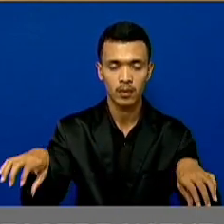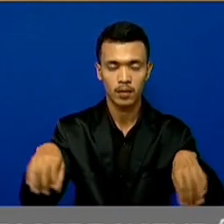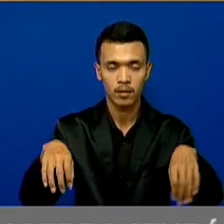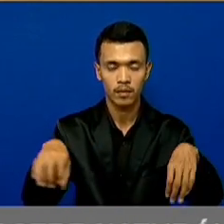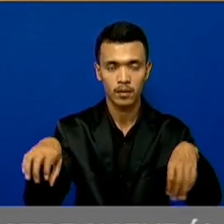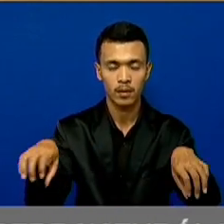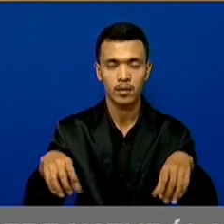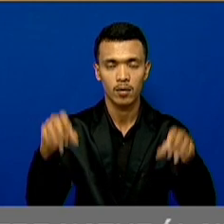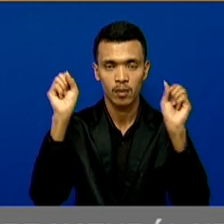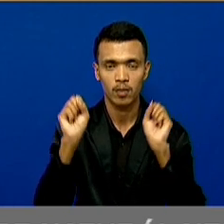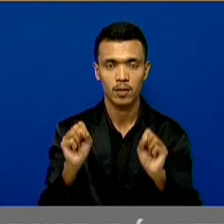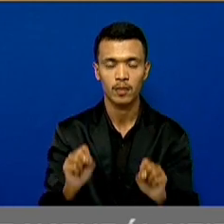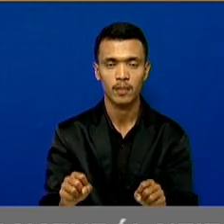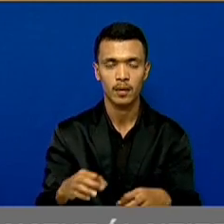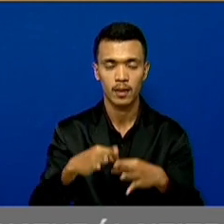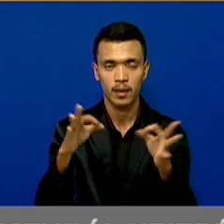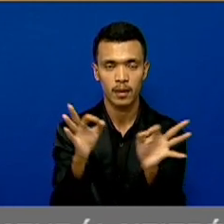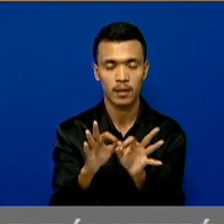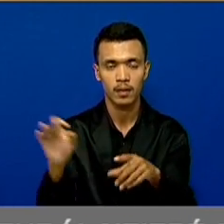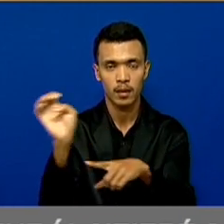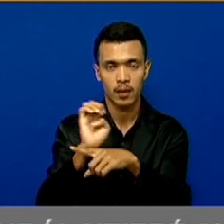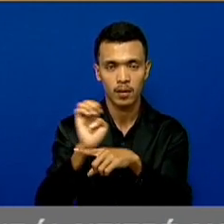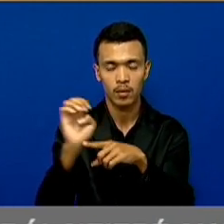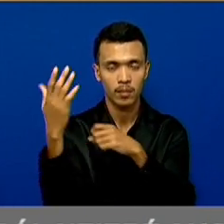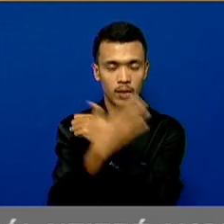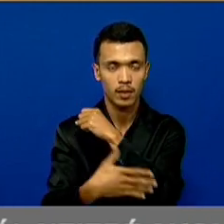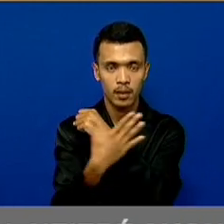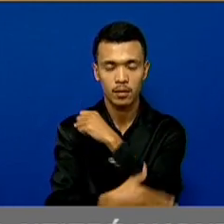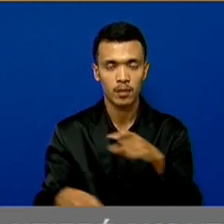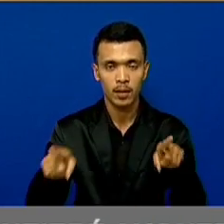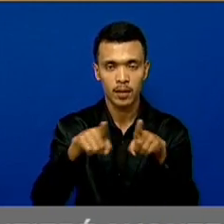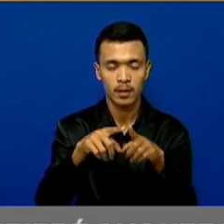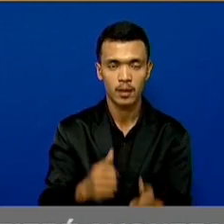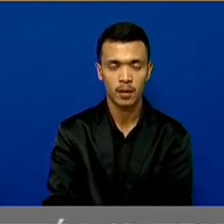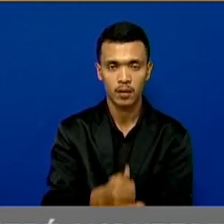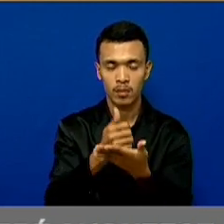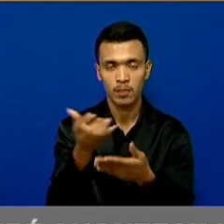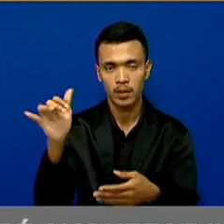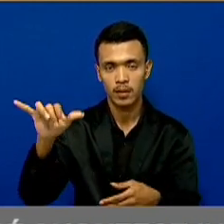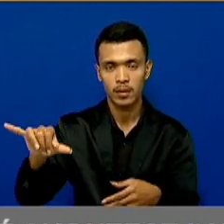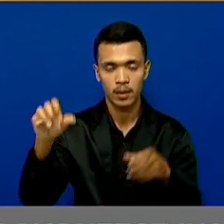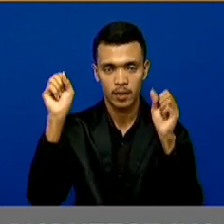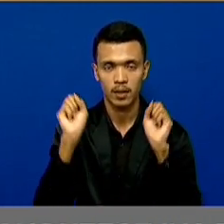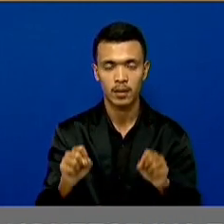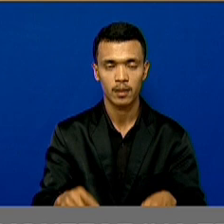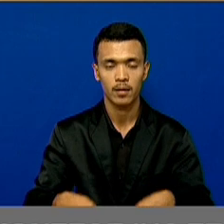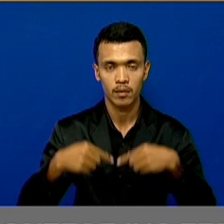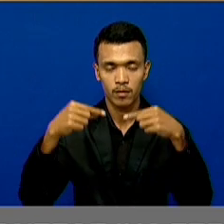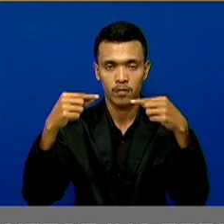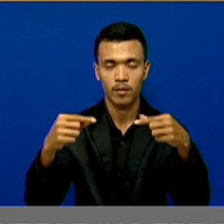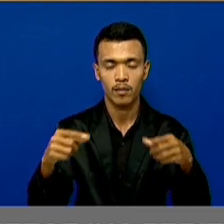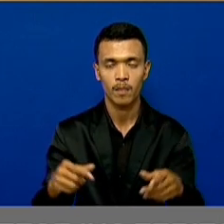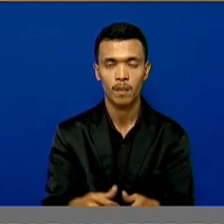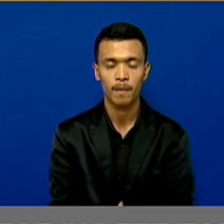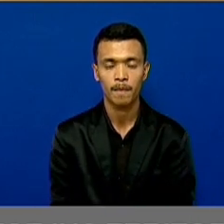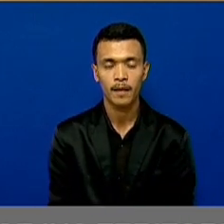onde bele diversifica a economia railara, nessa contribuição ida na beca, se irá a cara que expressa, se irá nia vontade no dar país ida